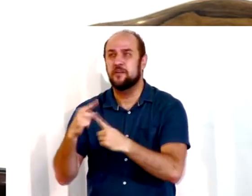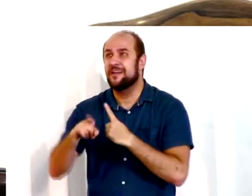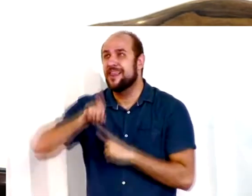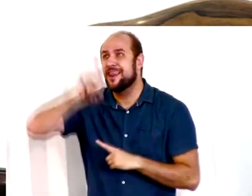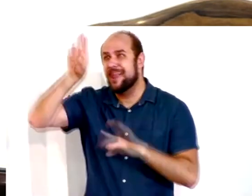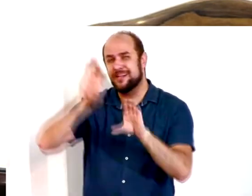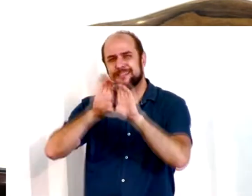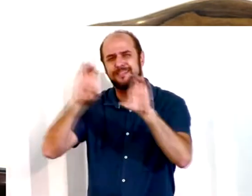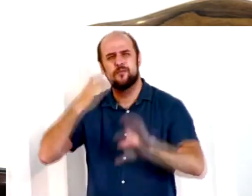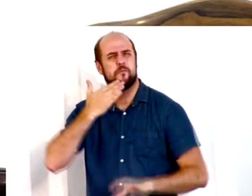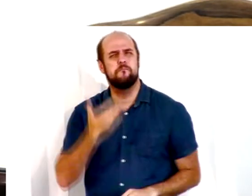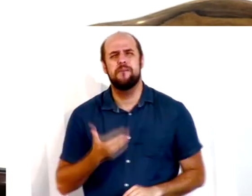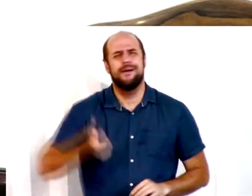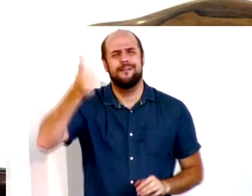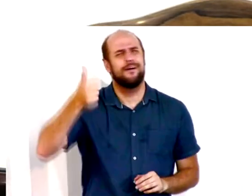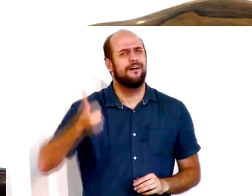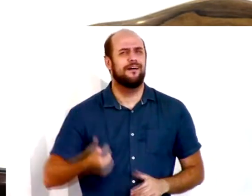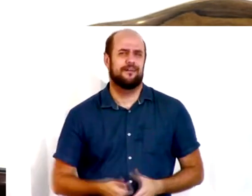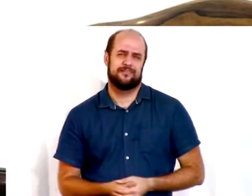melhor.